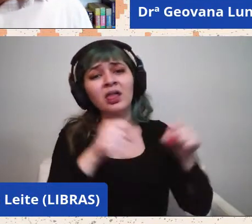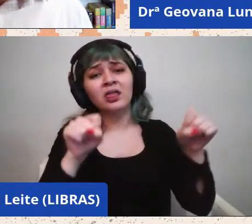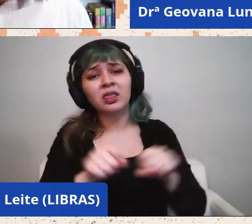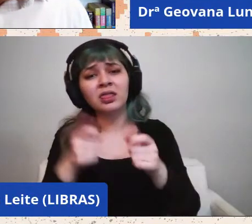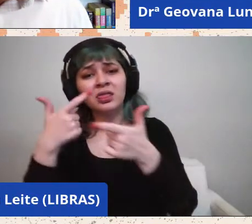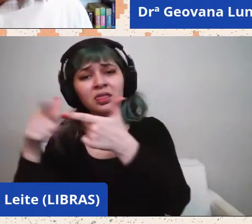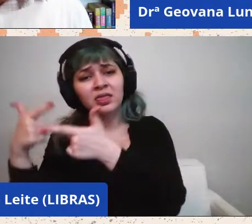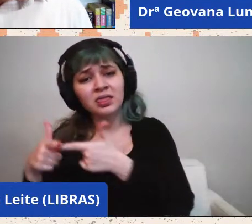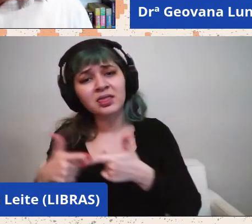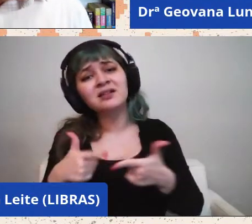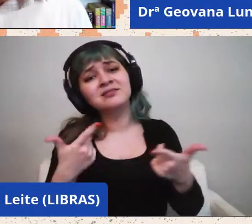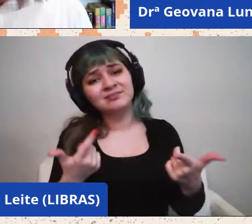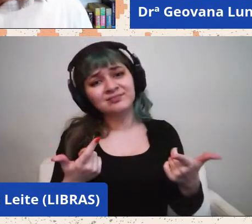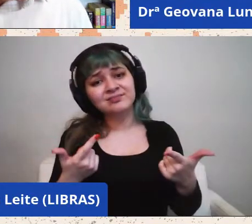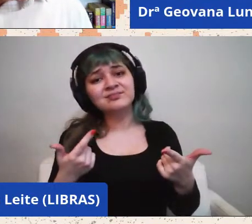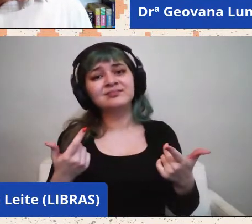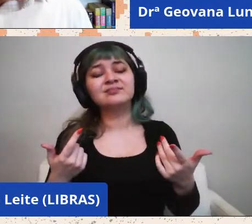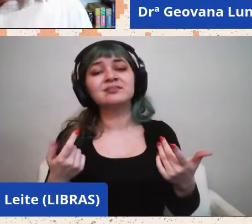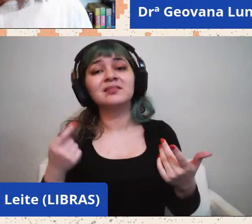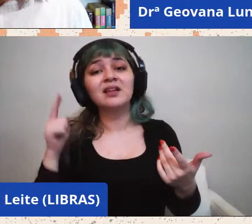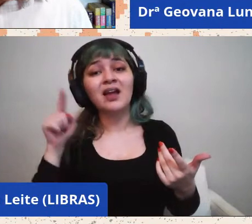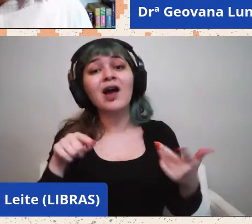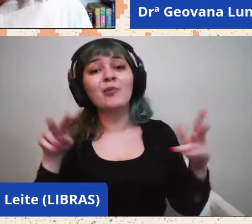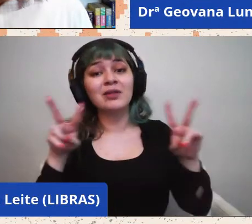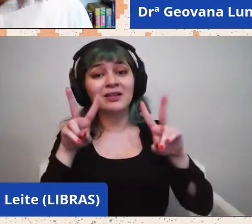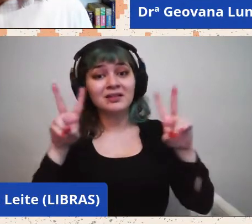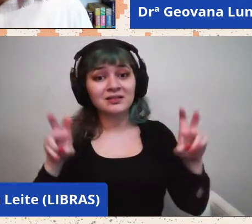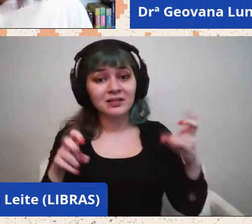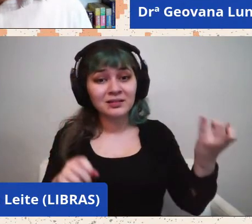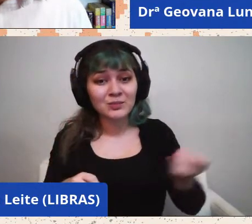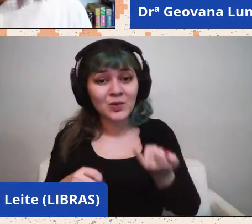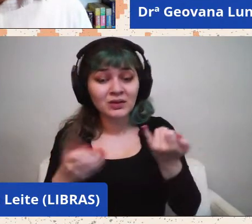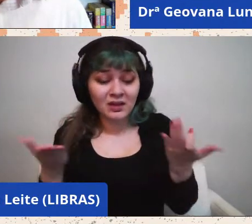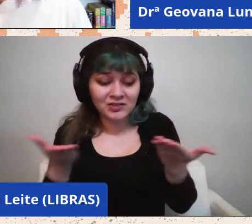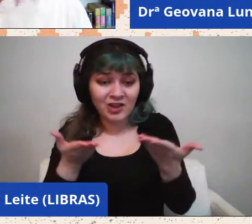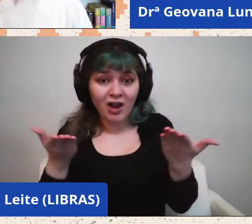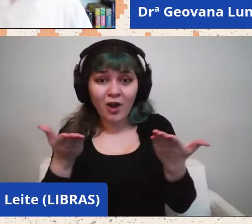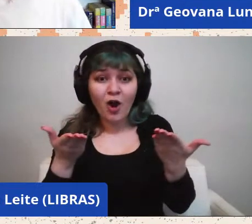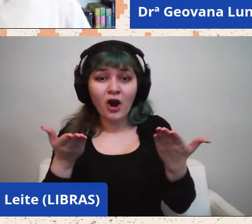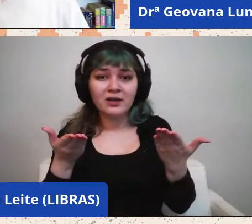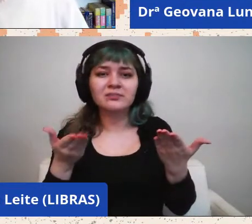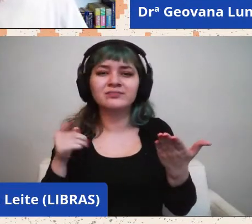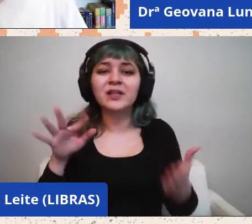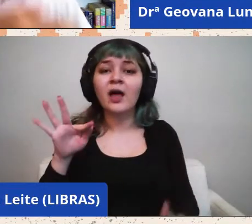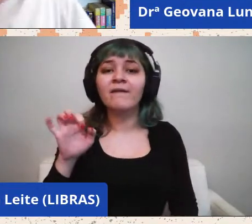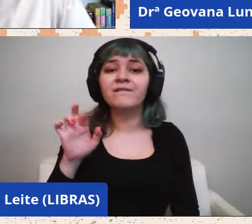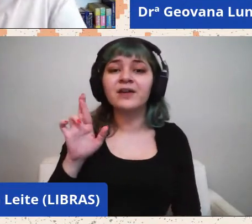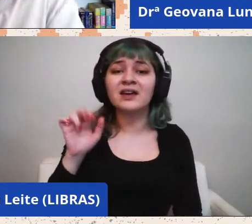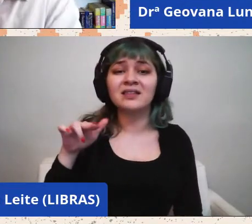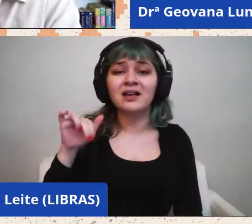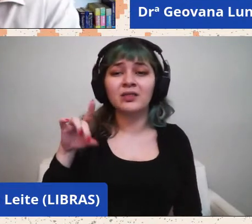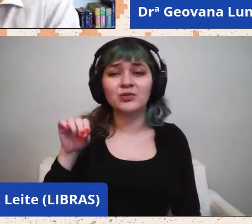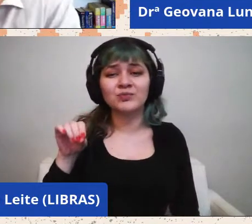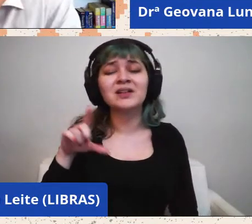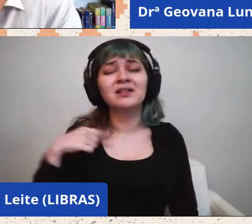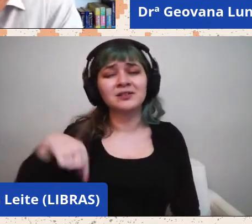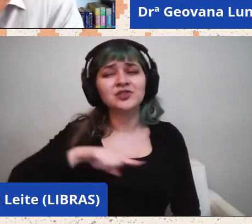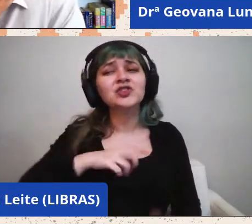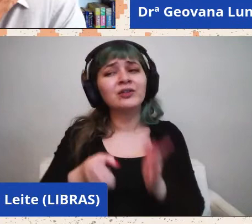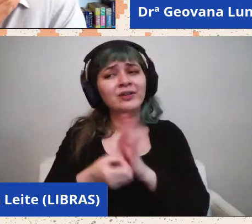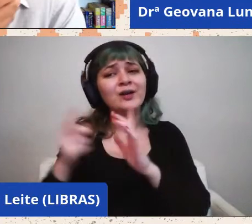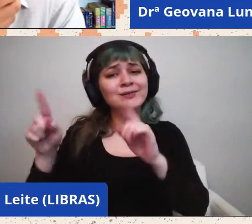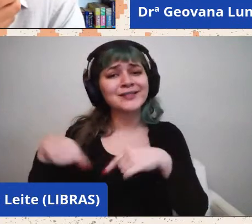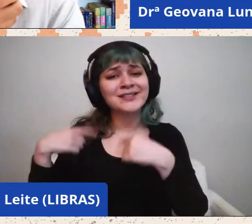enfrentado, né? Esse é uma grande questão na atualidade, Fernando, os desafios são muitos nesse sentido.